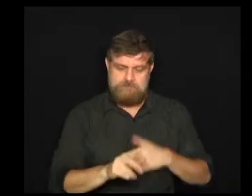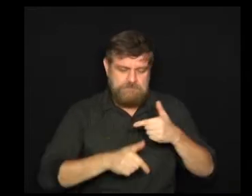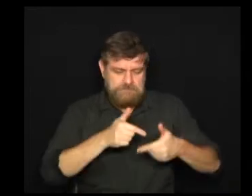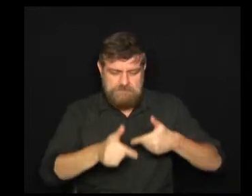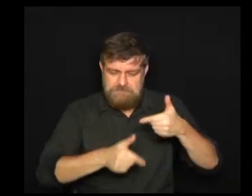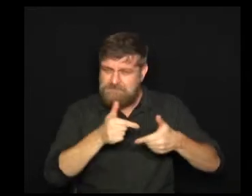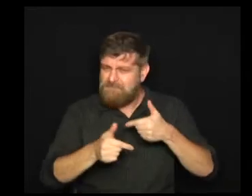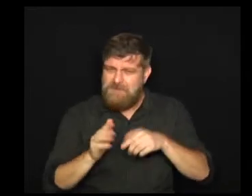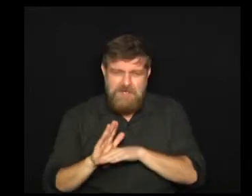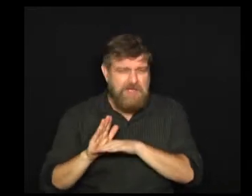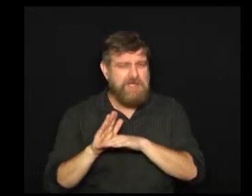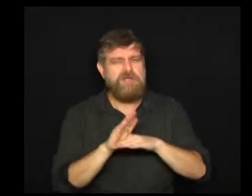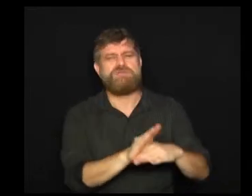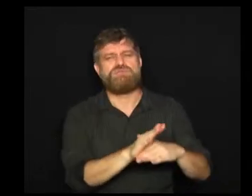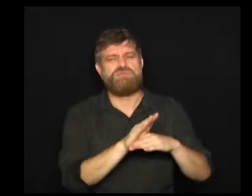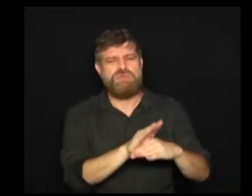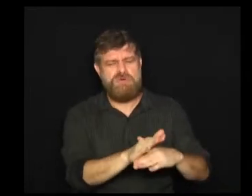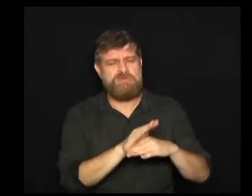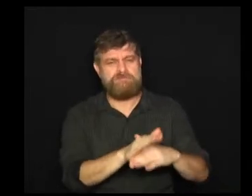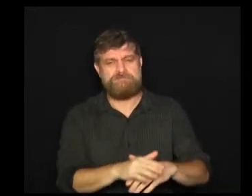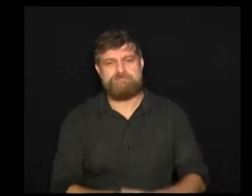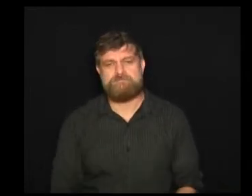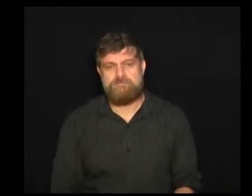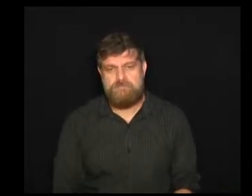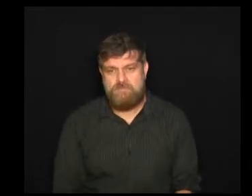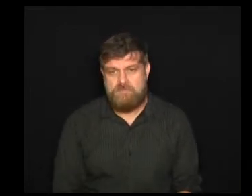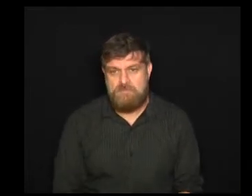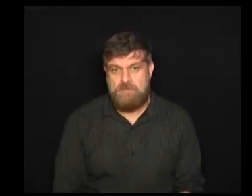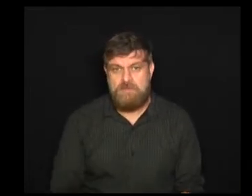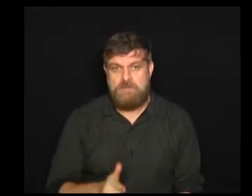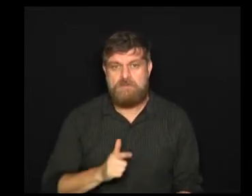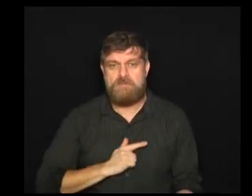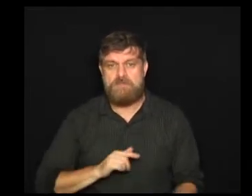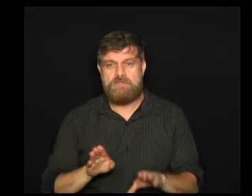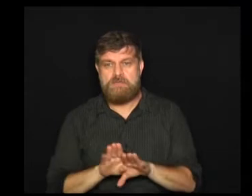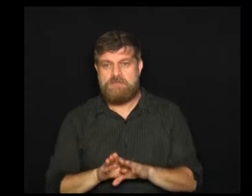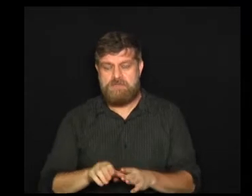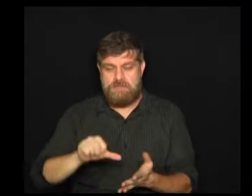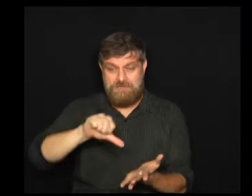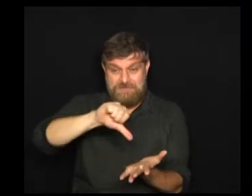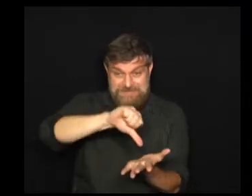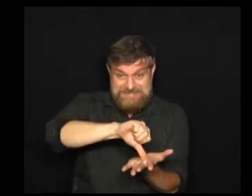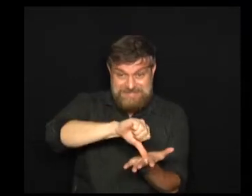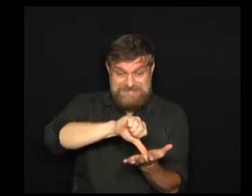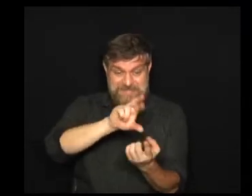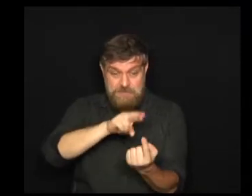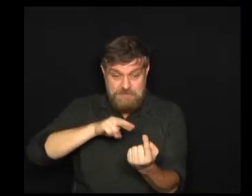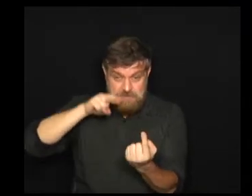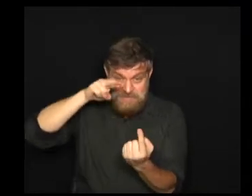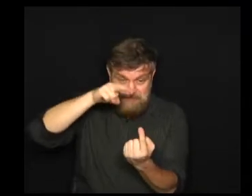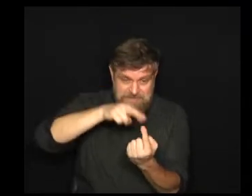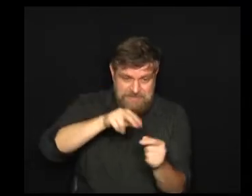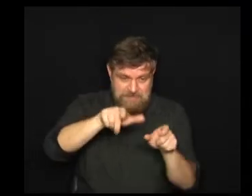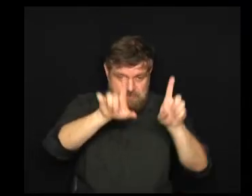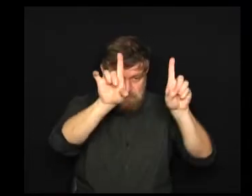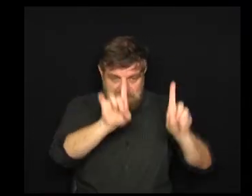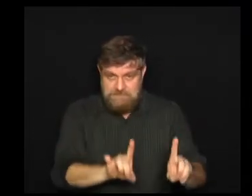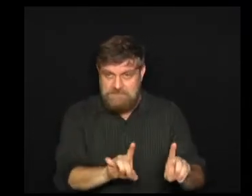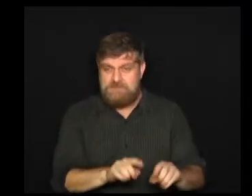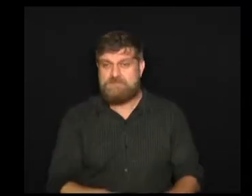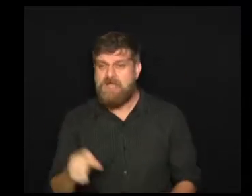ajudou bastante nos atendimentos que nós temos lá no centro de referência. Então agora a gente mantém